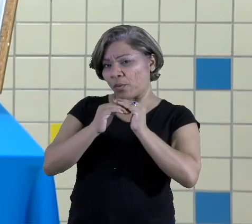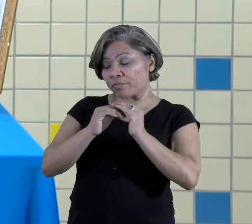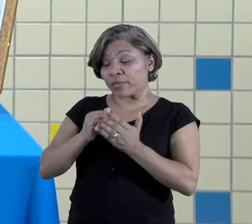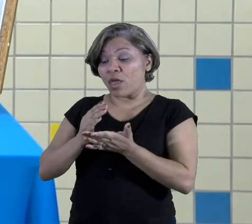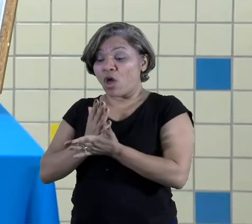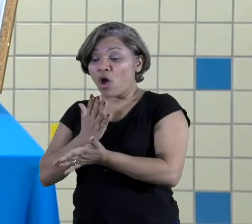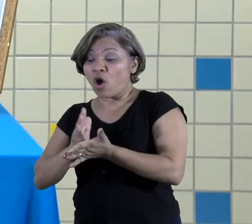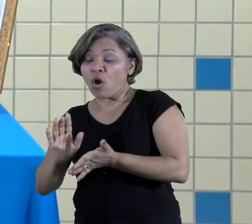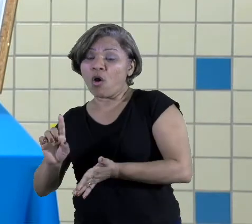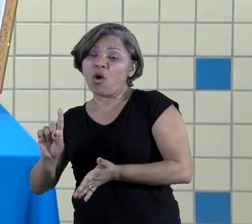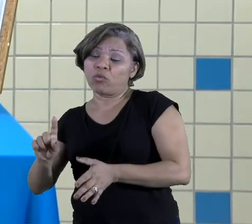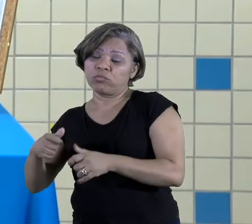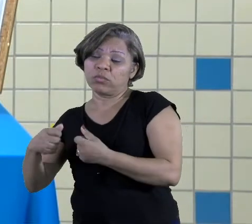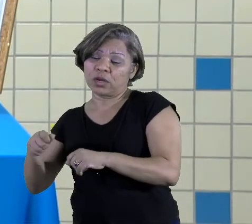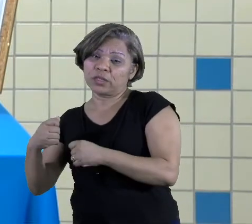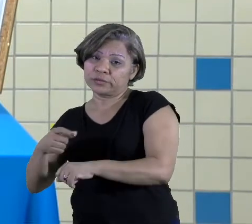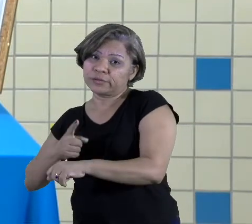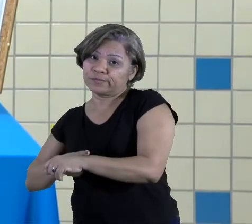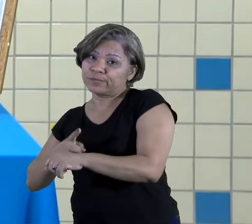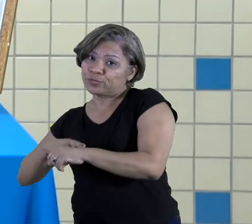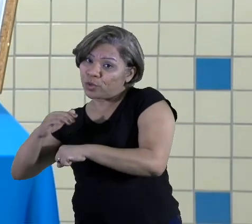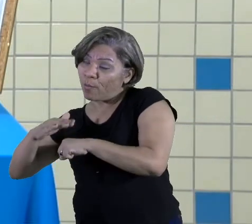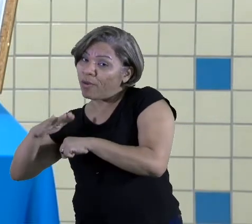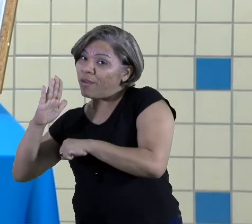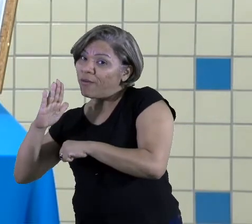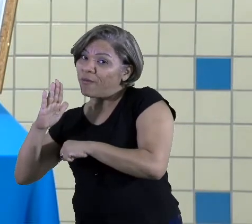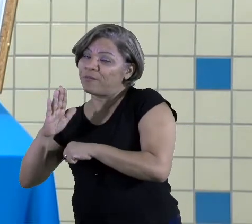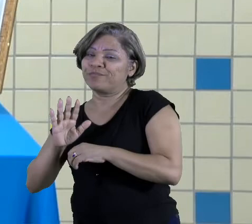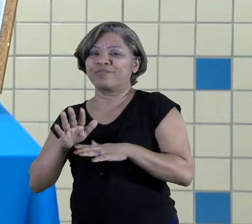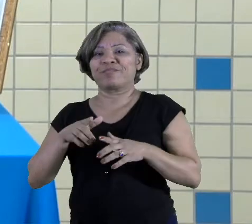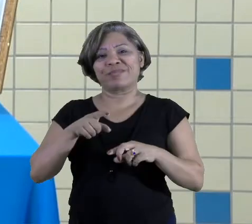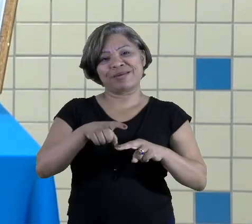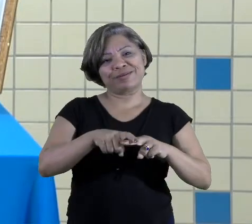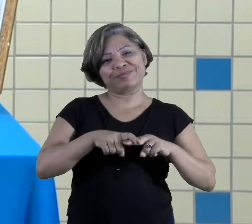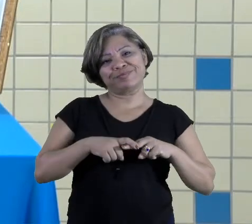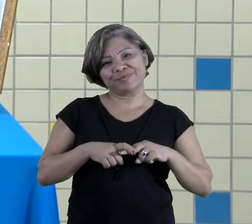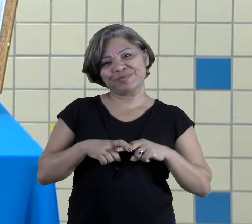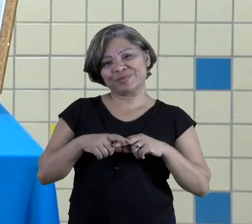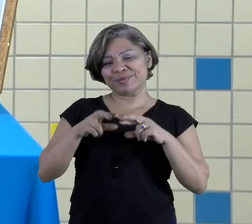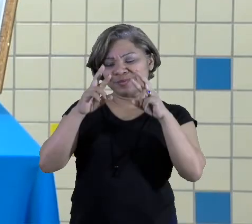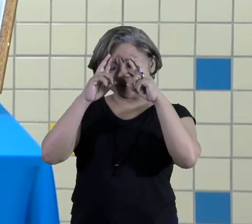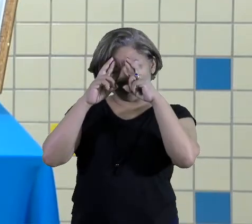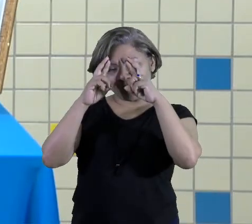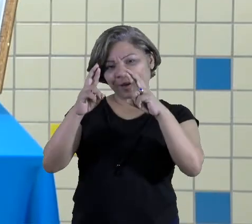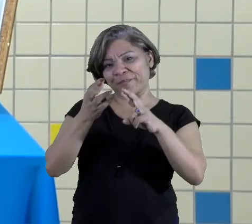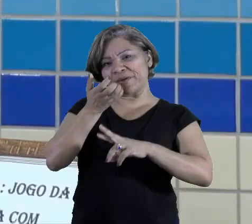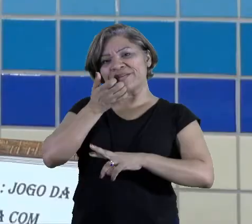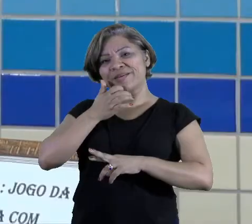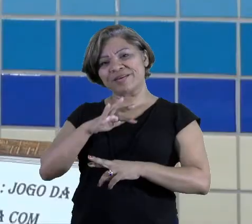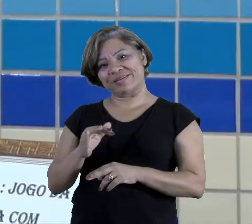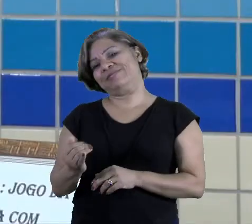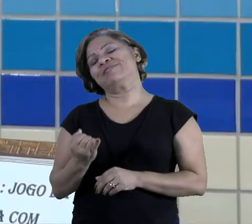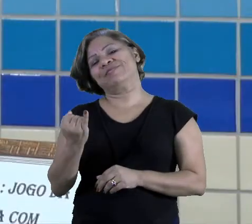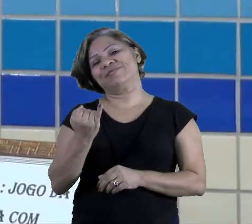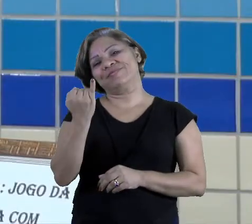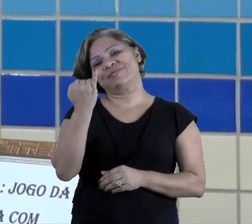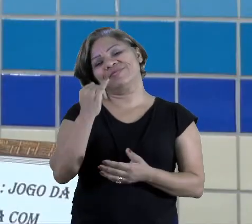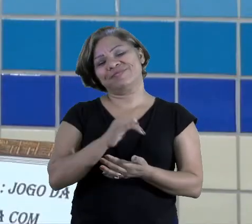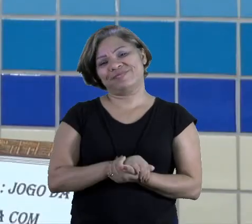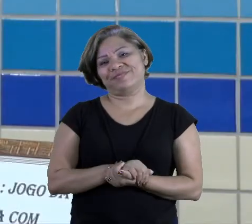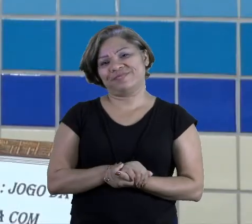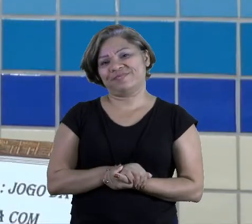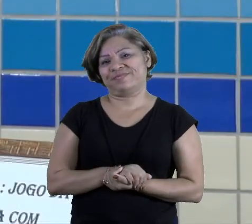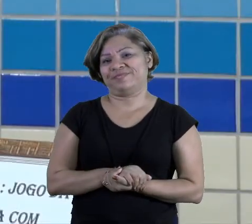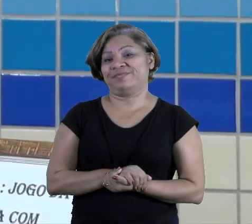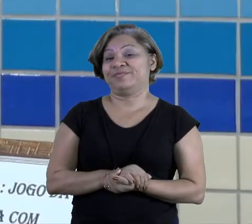necessitam um pouco mais de tempo. Então, por isso, respeite sua criança. É muito importante. Além disso,